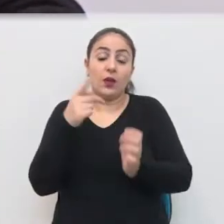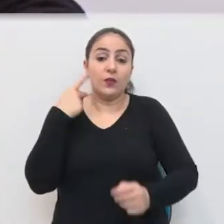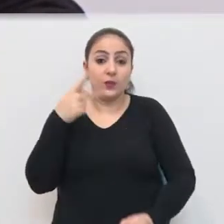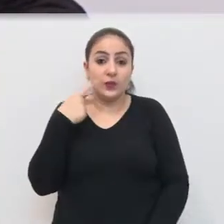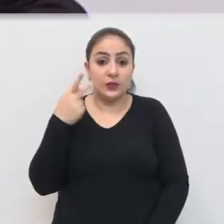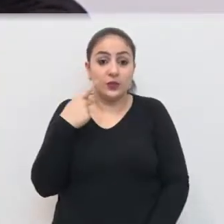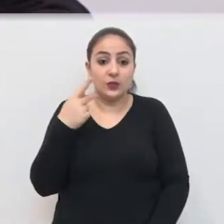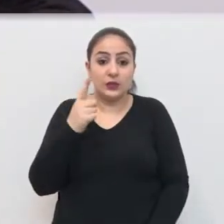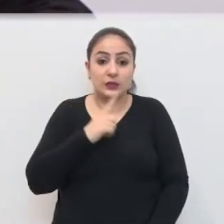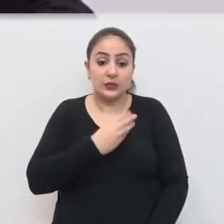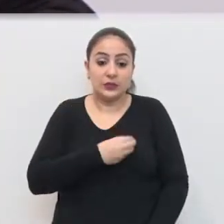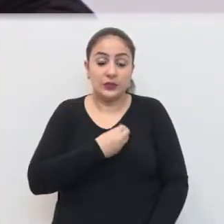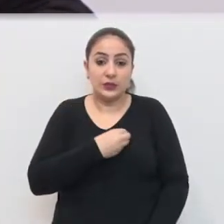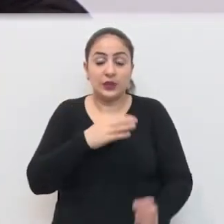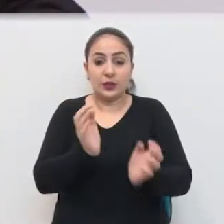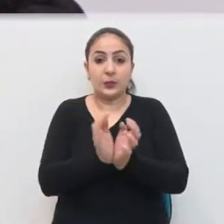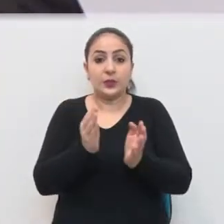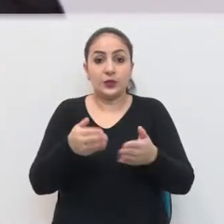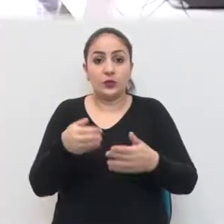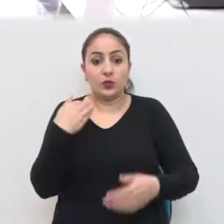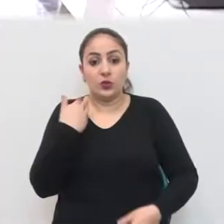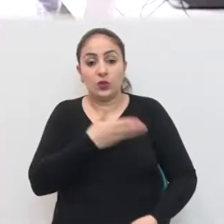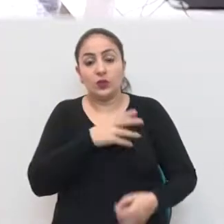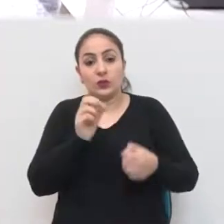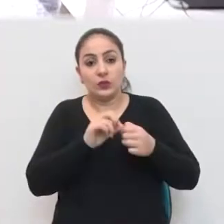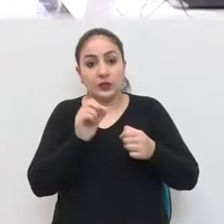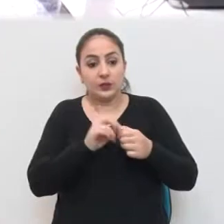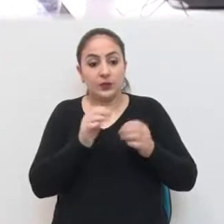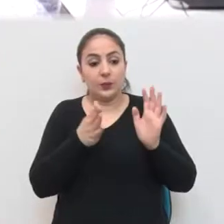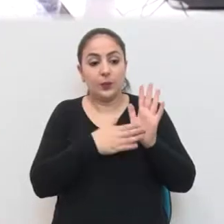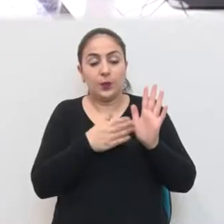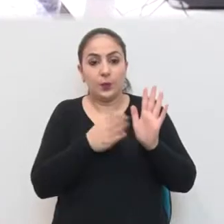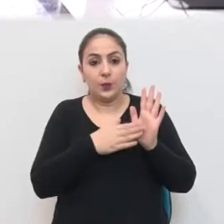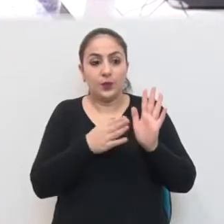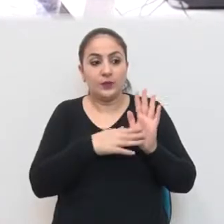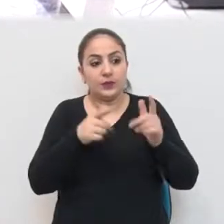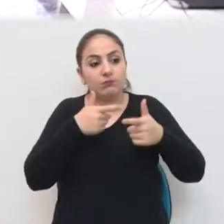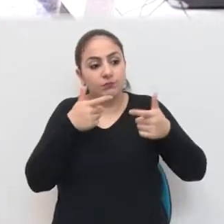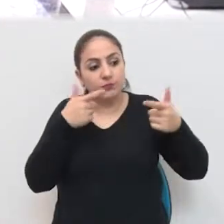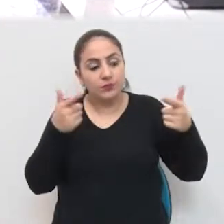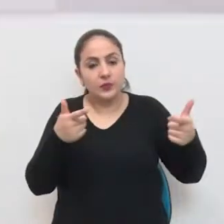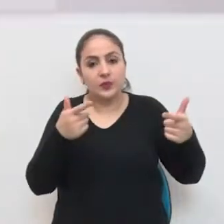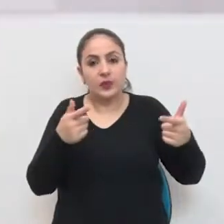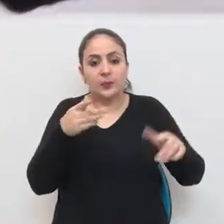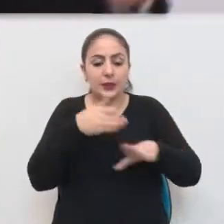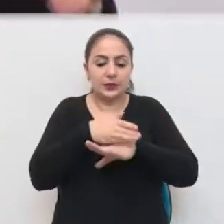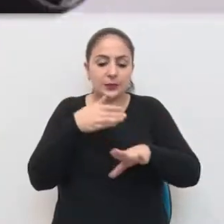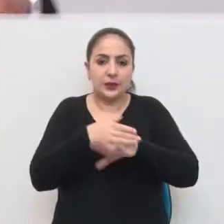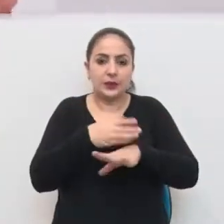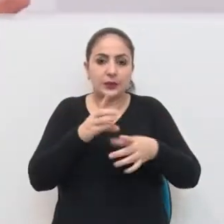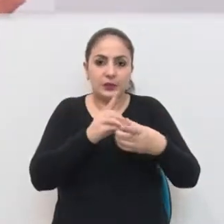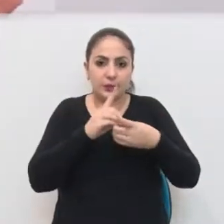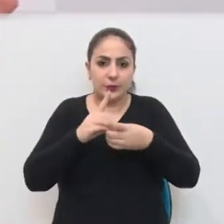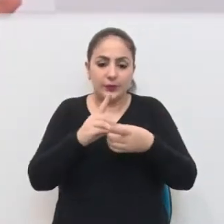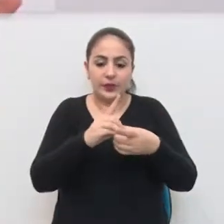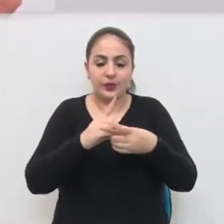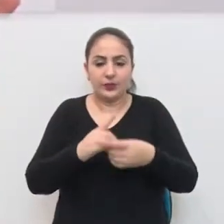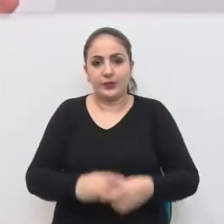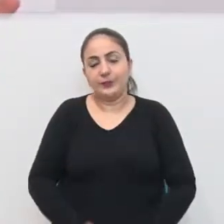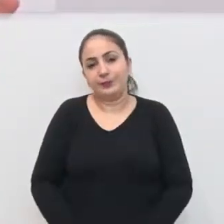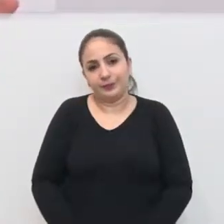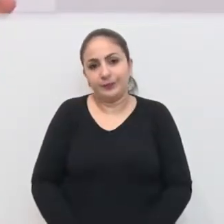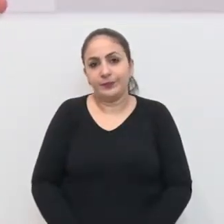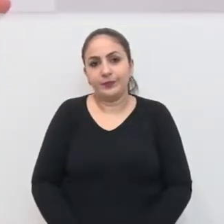dos colegas vereadores que estavam na comissão, era que nós fizéssemos propostas que ampliassem a participação